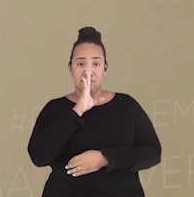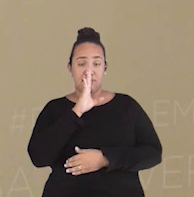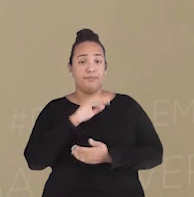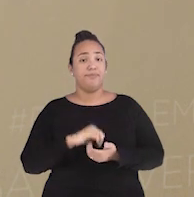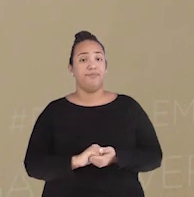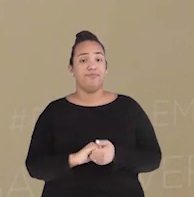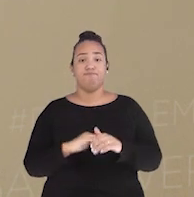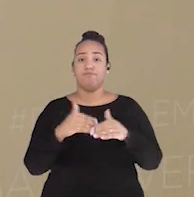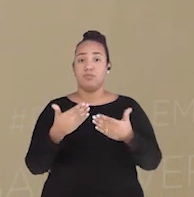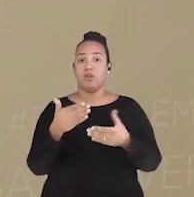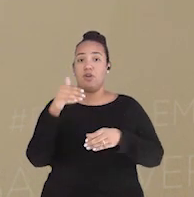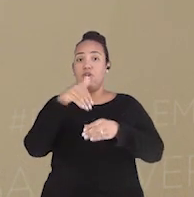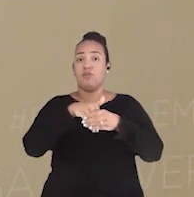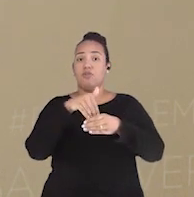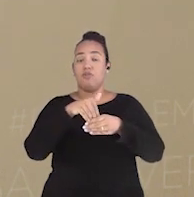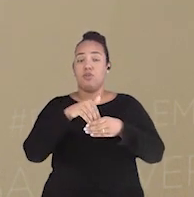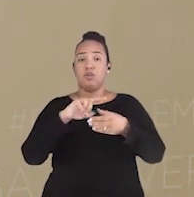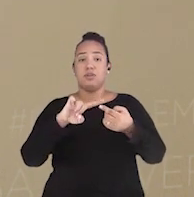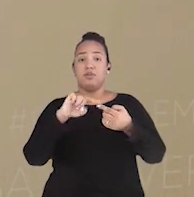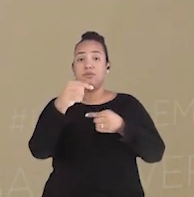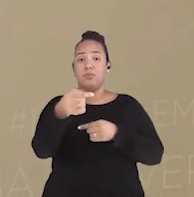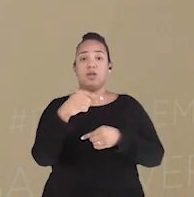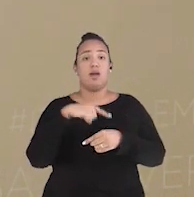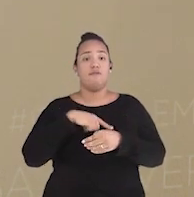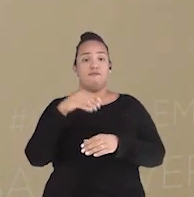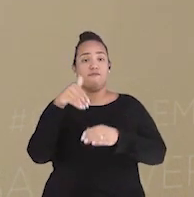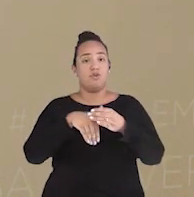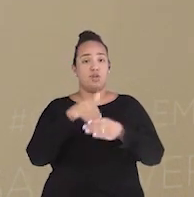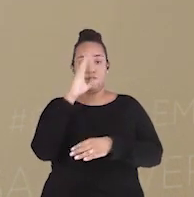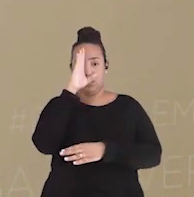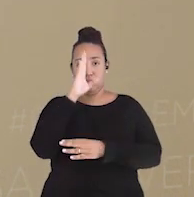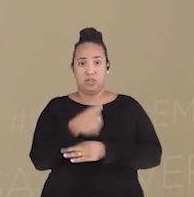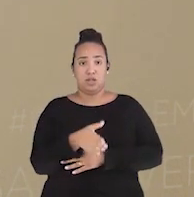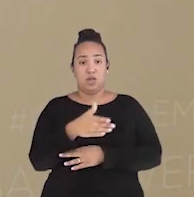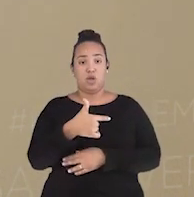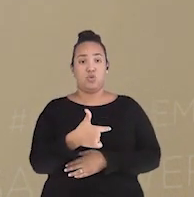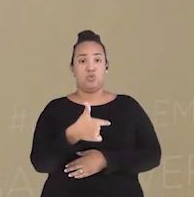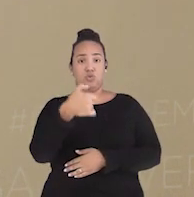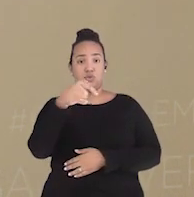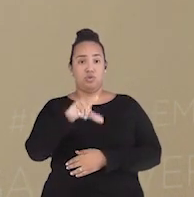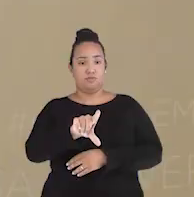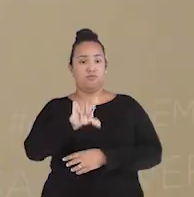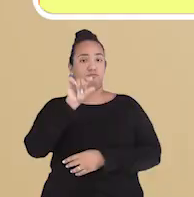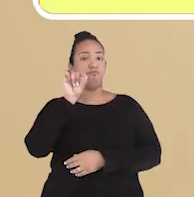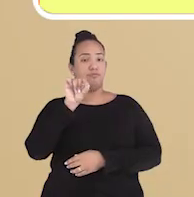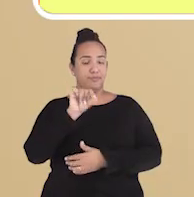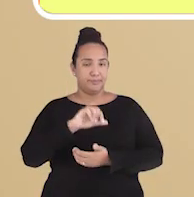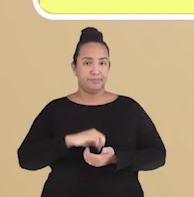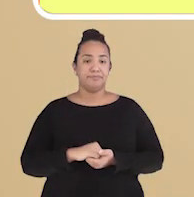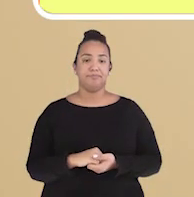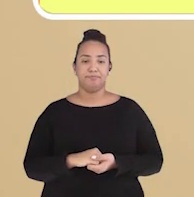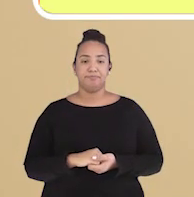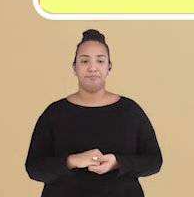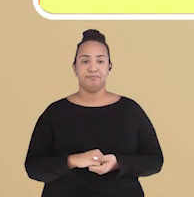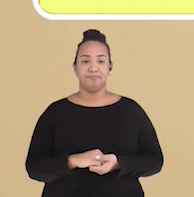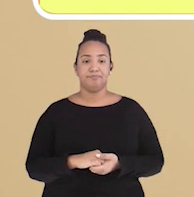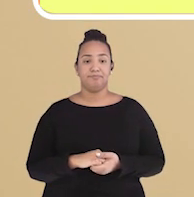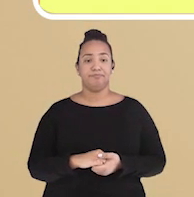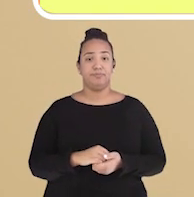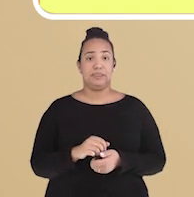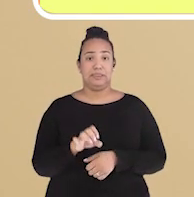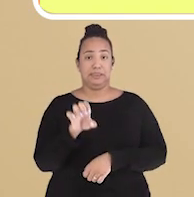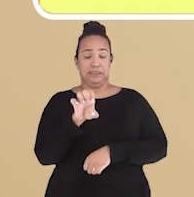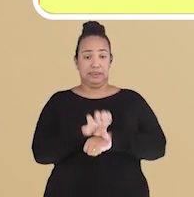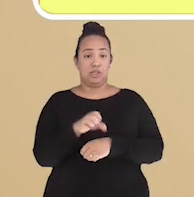próxima eleição seria por voto indireto. O presidente eleito pela Assembleia foi Getúlio Vargas no dia seguinte. O Estado Novo foi